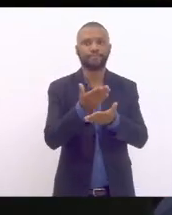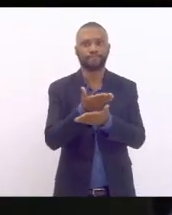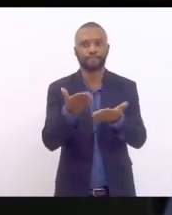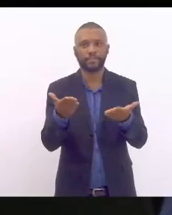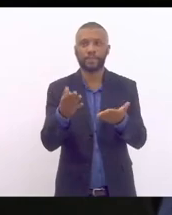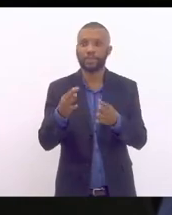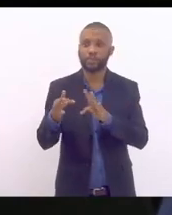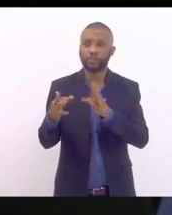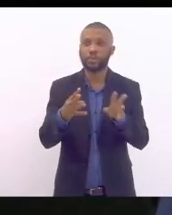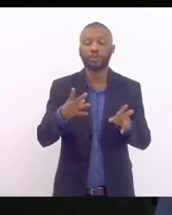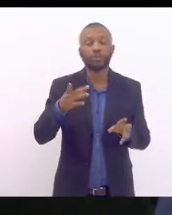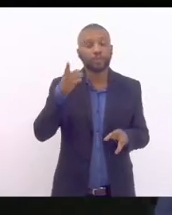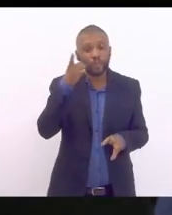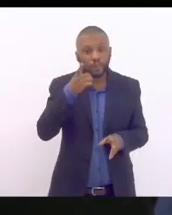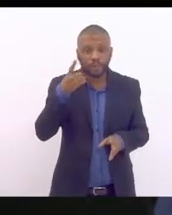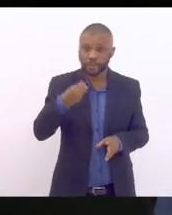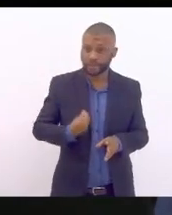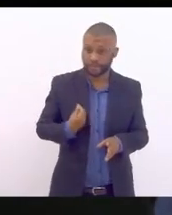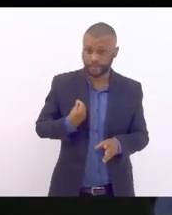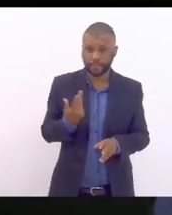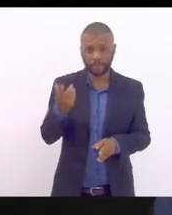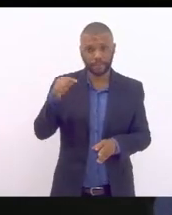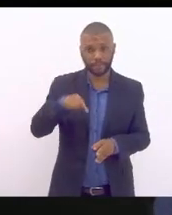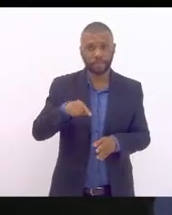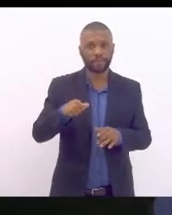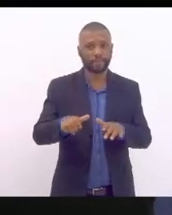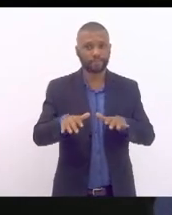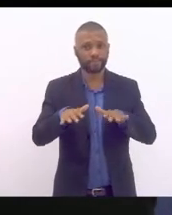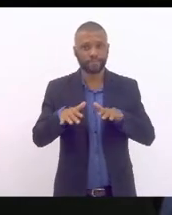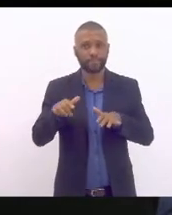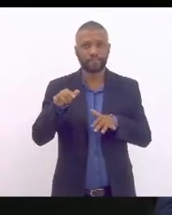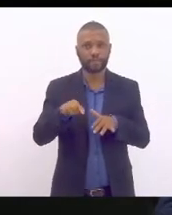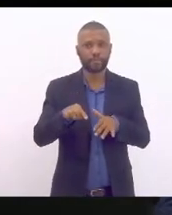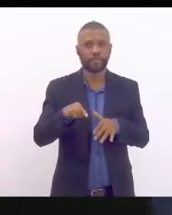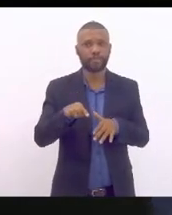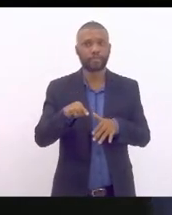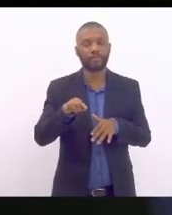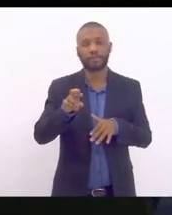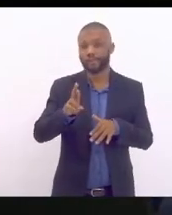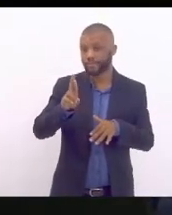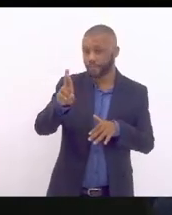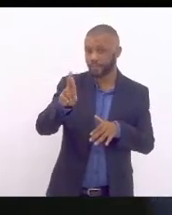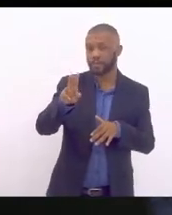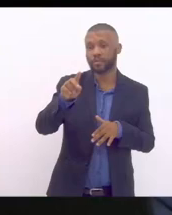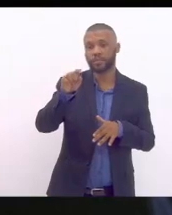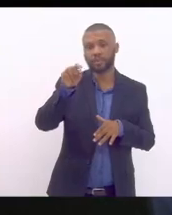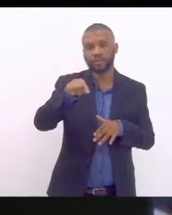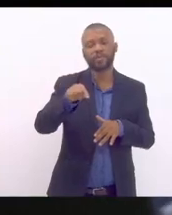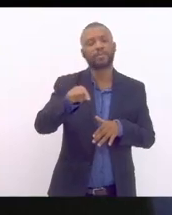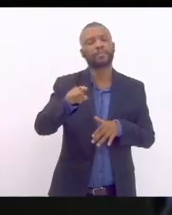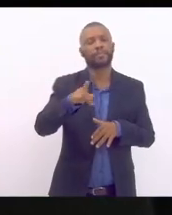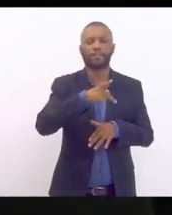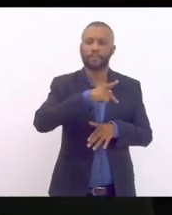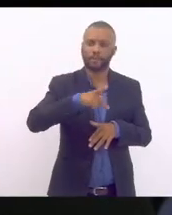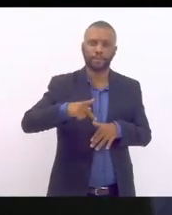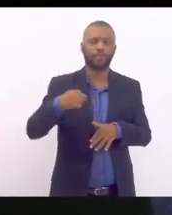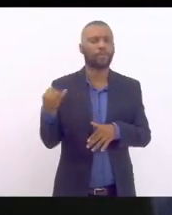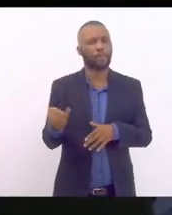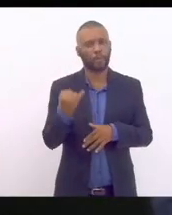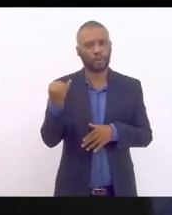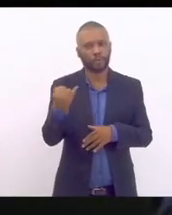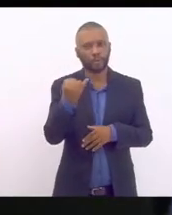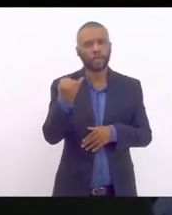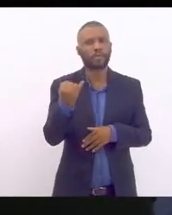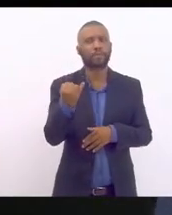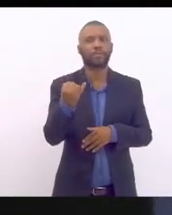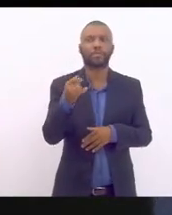e tudo de parlamentares que estiveram aqui na figura do presidente Dessa Casa André Ceciliano que foi fundamental para